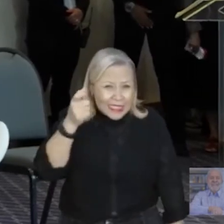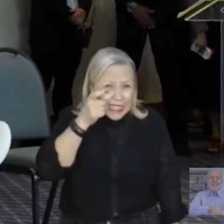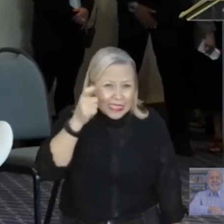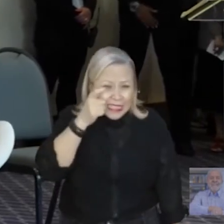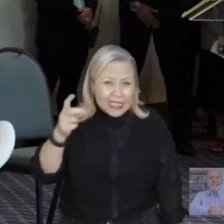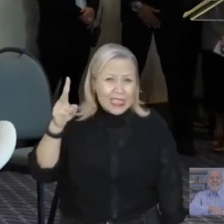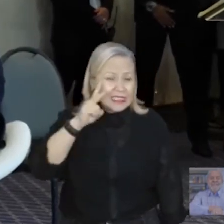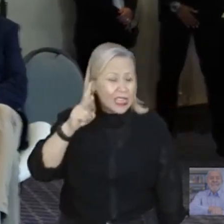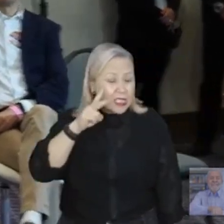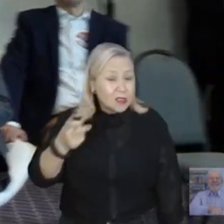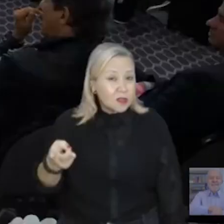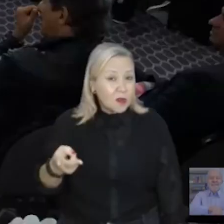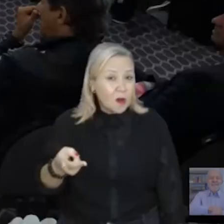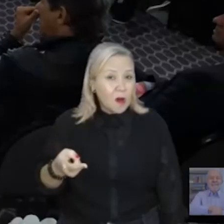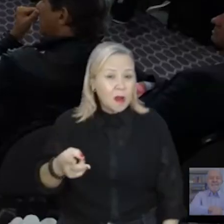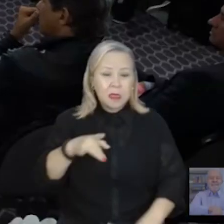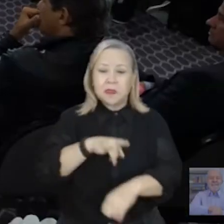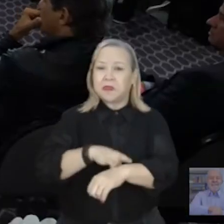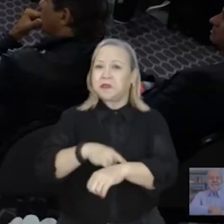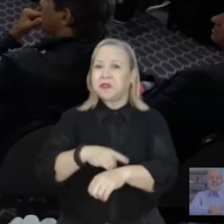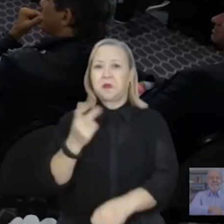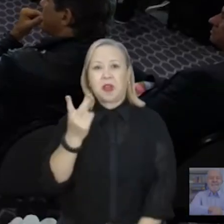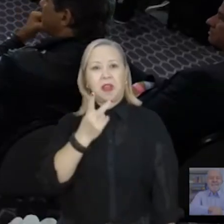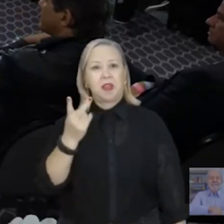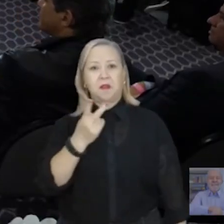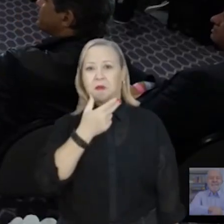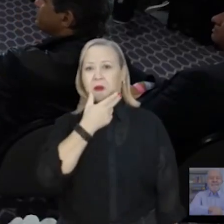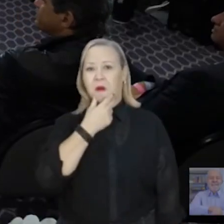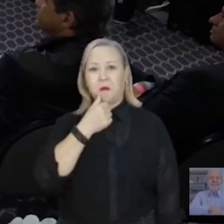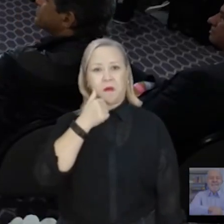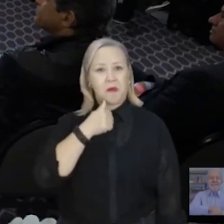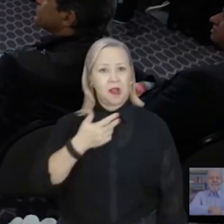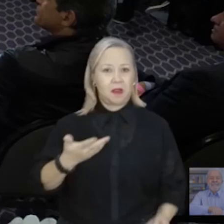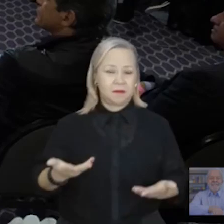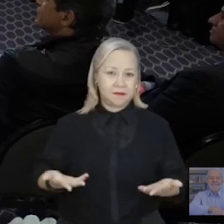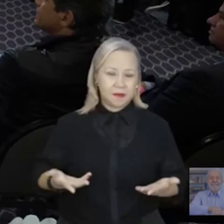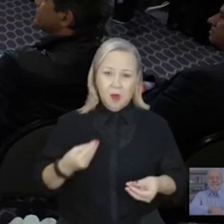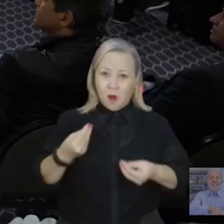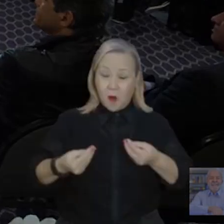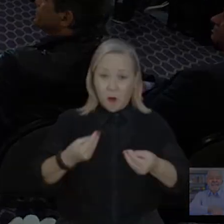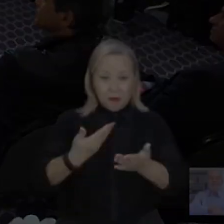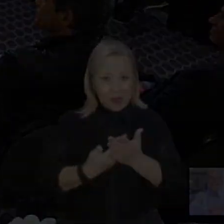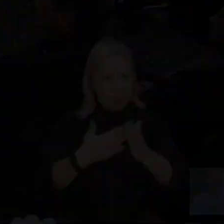de banheiro unissex. Só pode ter saído.